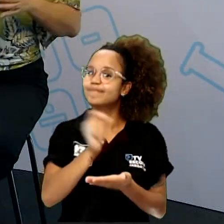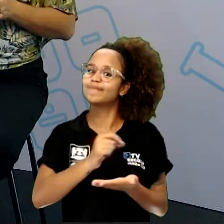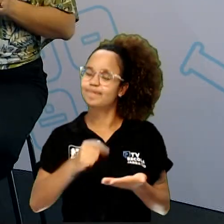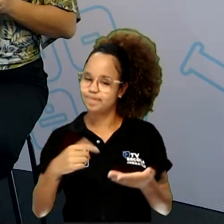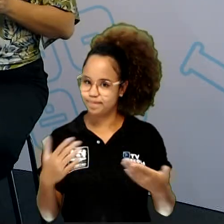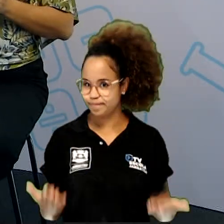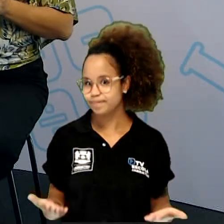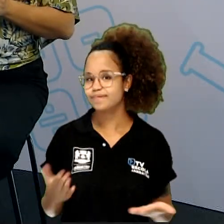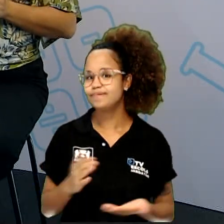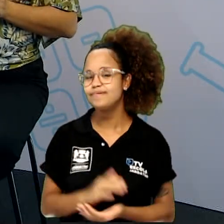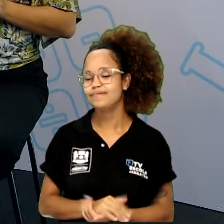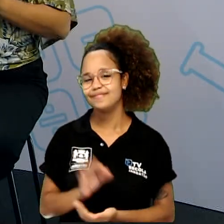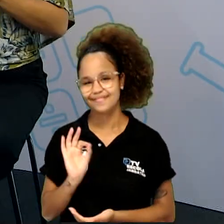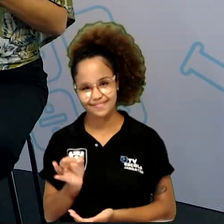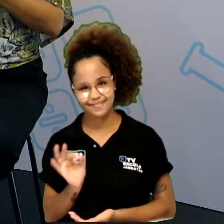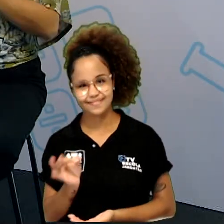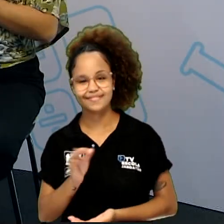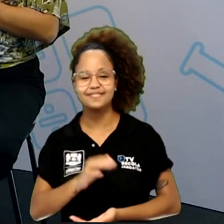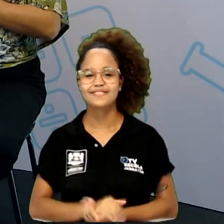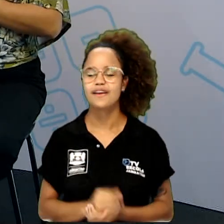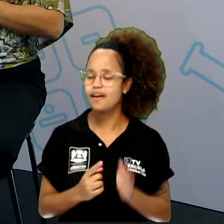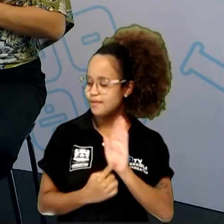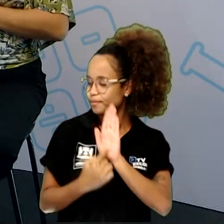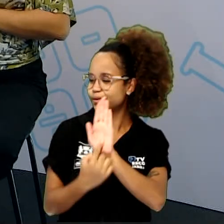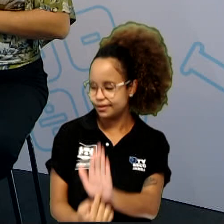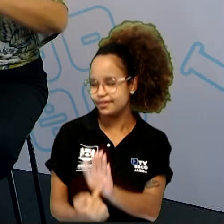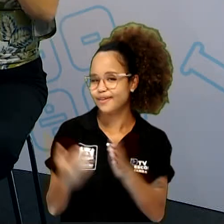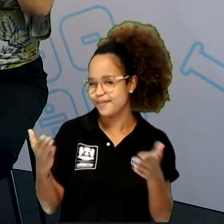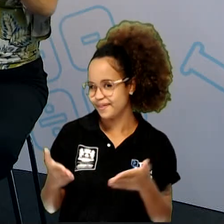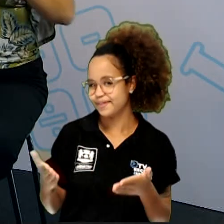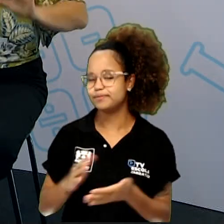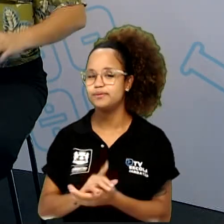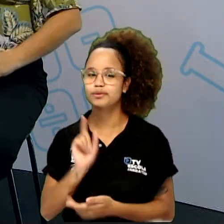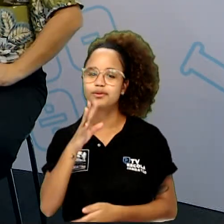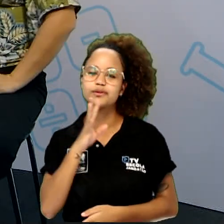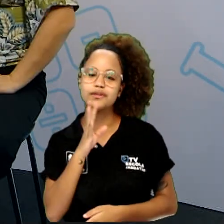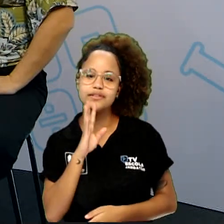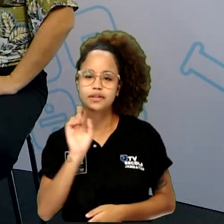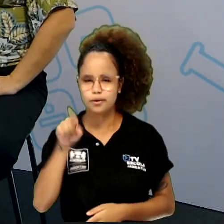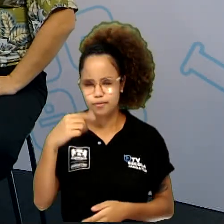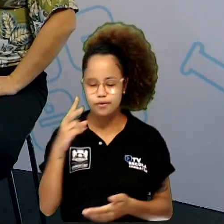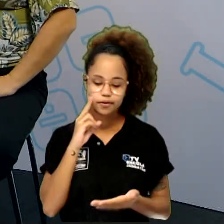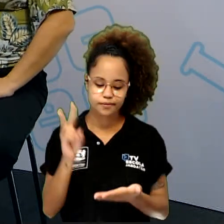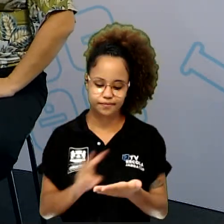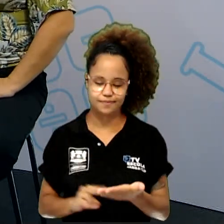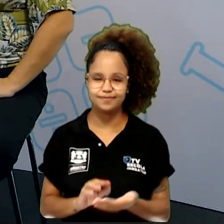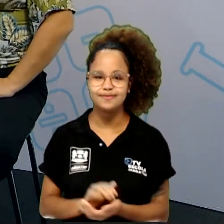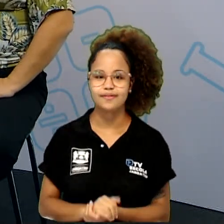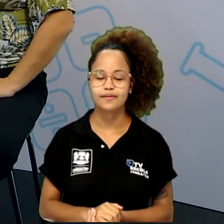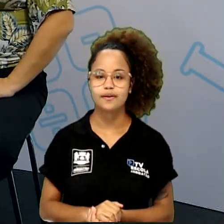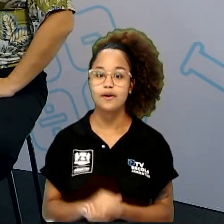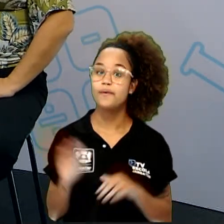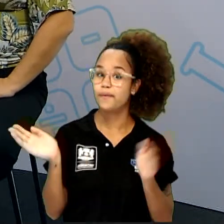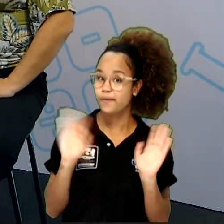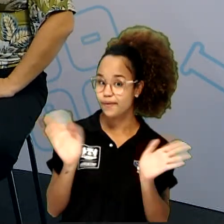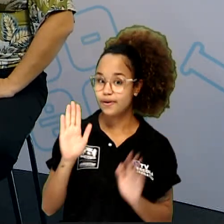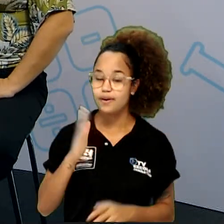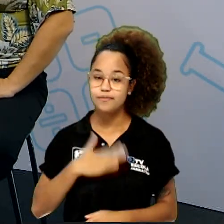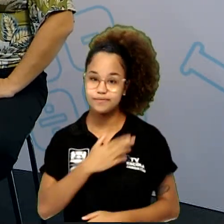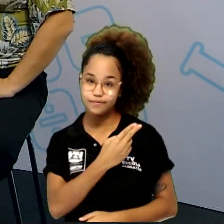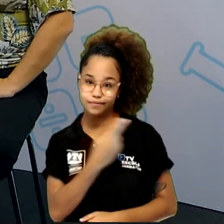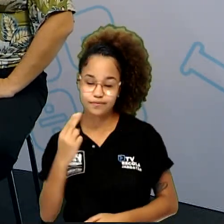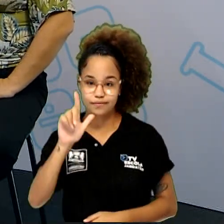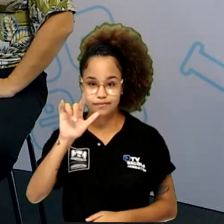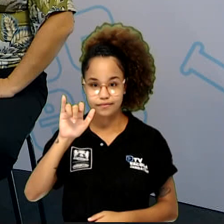escritores, né, Leila? Exatamente. Se apresente aí para os meninos lhe conhecerem, depois a gente faz a leitura do livro. Olá, minha gente. Eu sou Leila